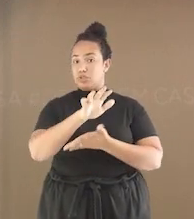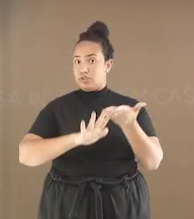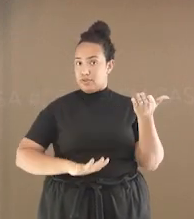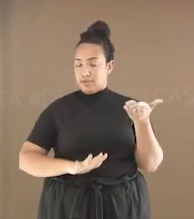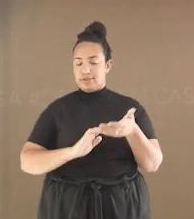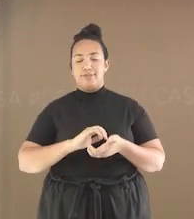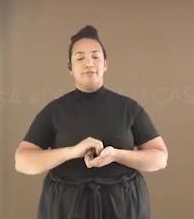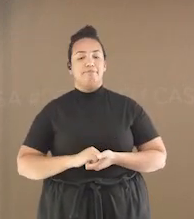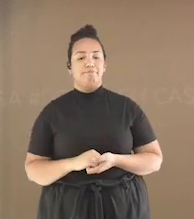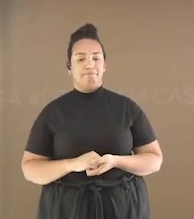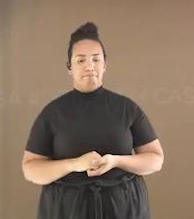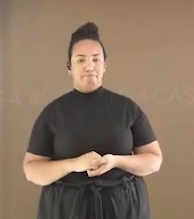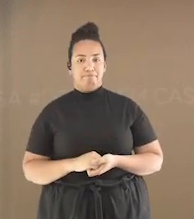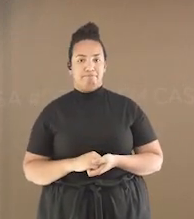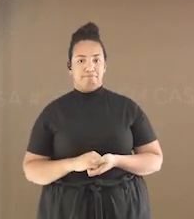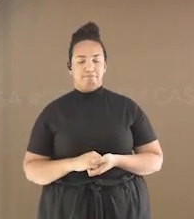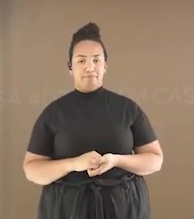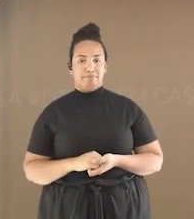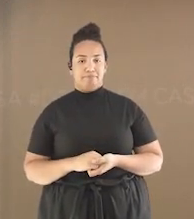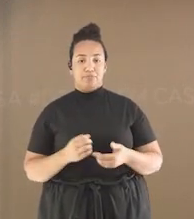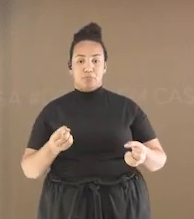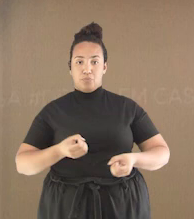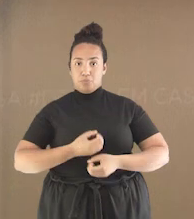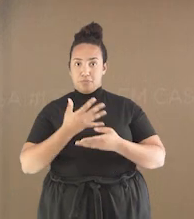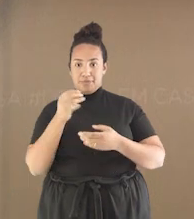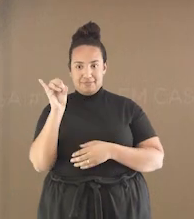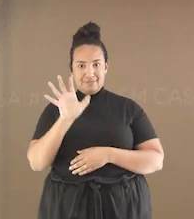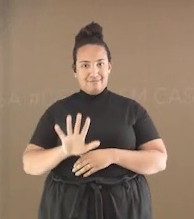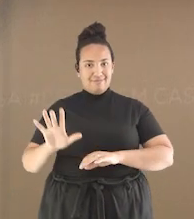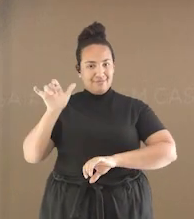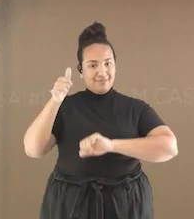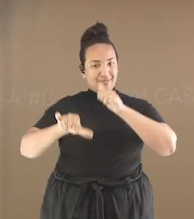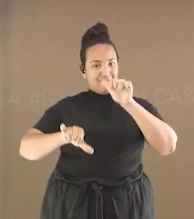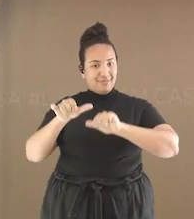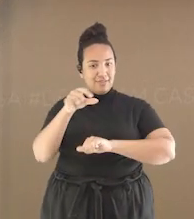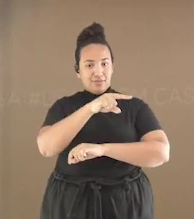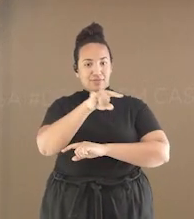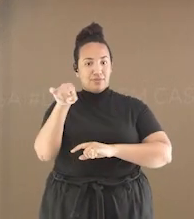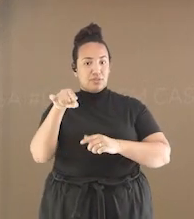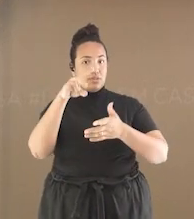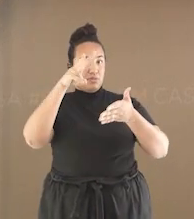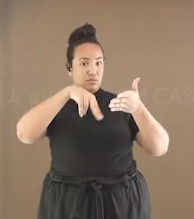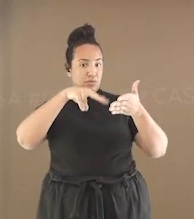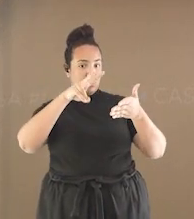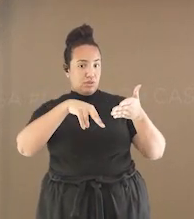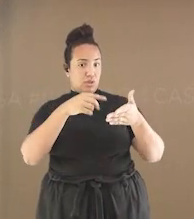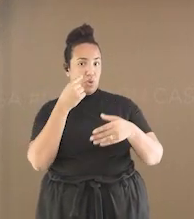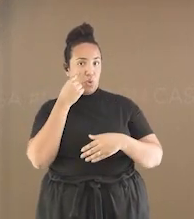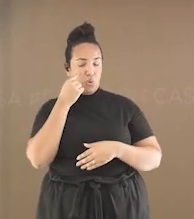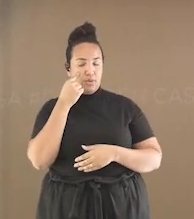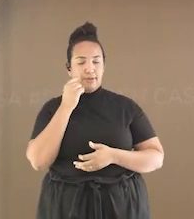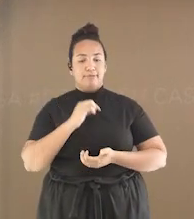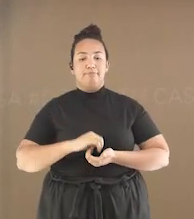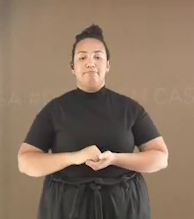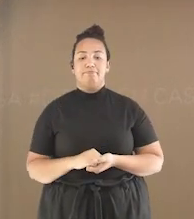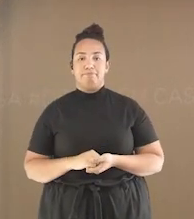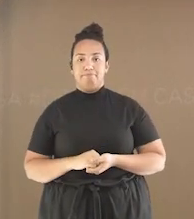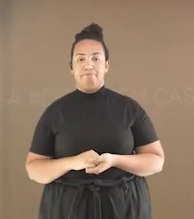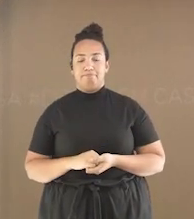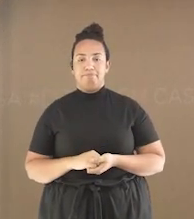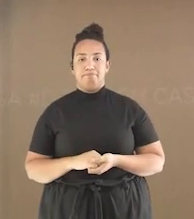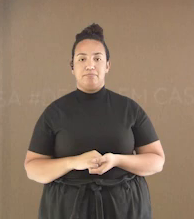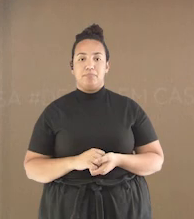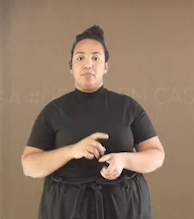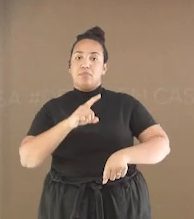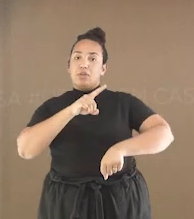2. Ainda sobre o poema em análise, veja e leia o texto abaixo. Então é o mesmo